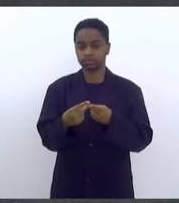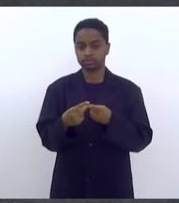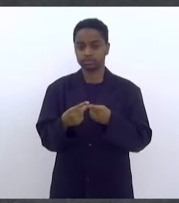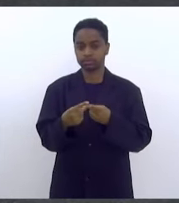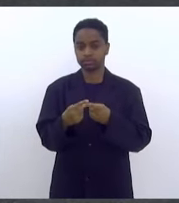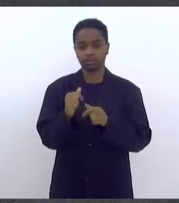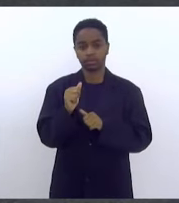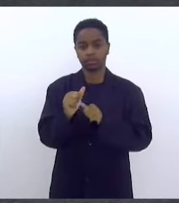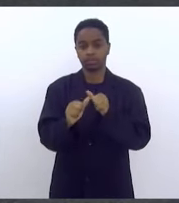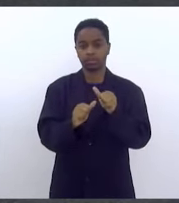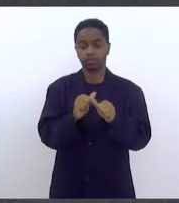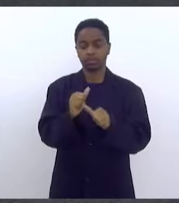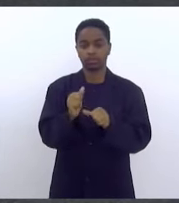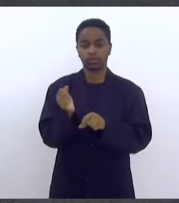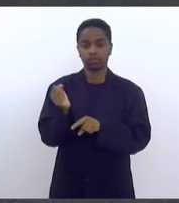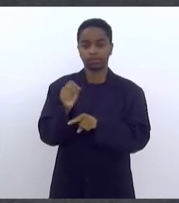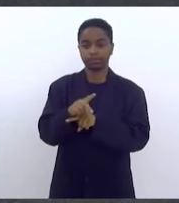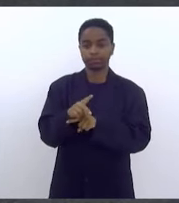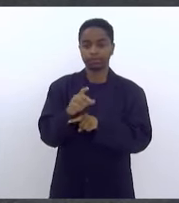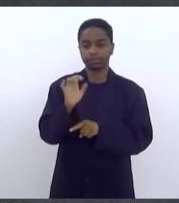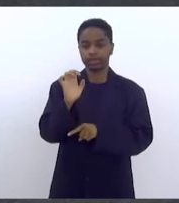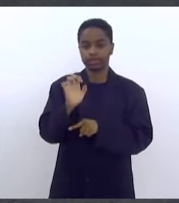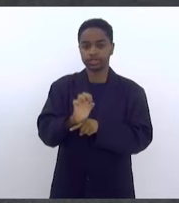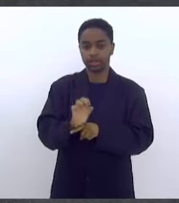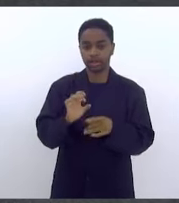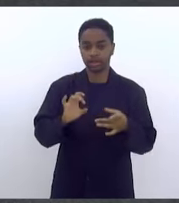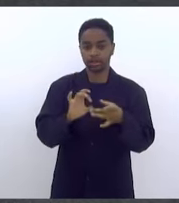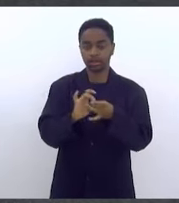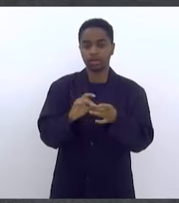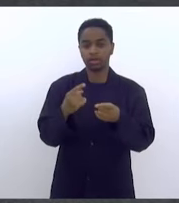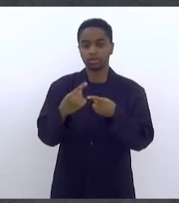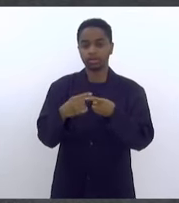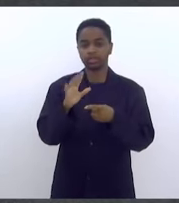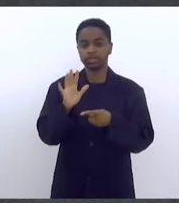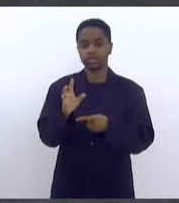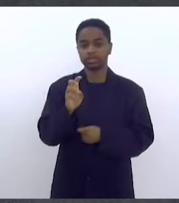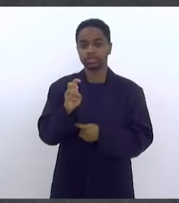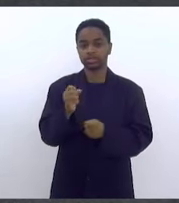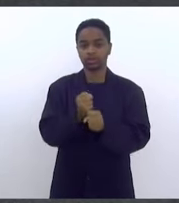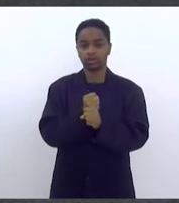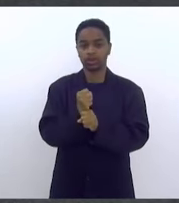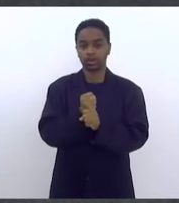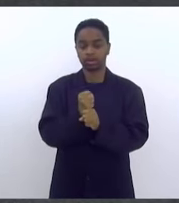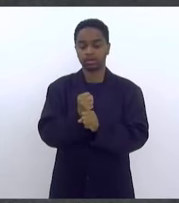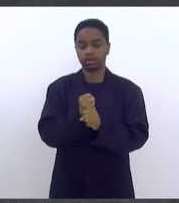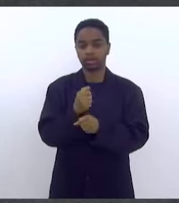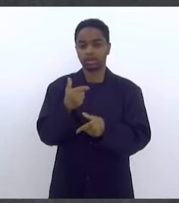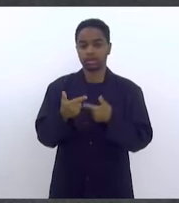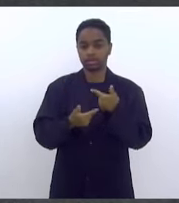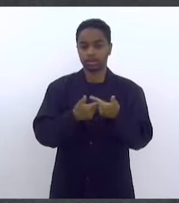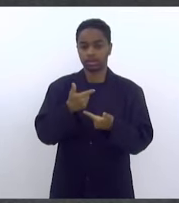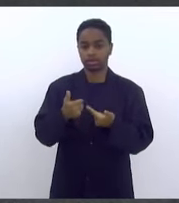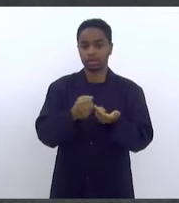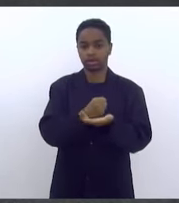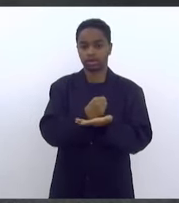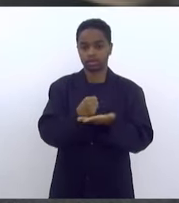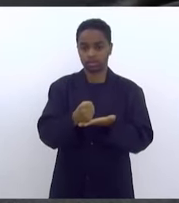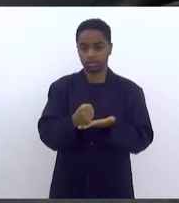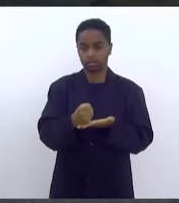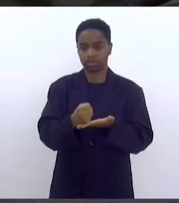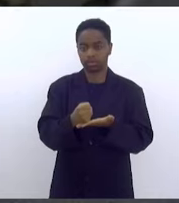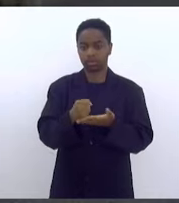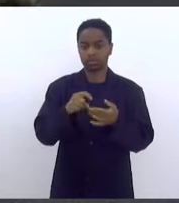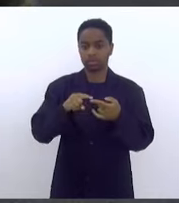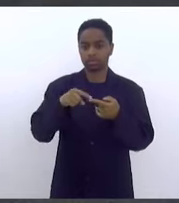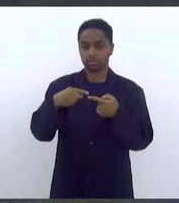em estatutário, porque tinha mais de 5 anos de seletista, quando foi